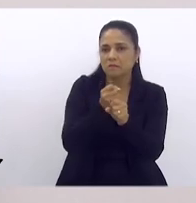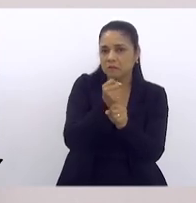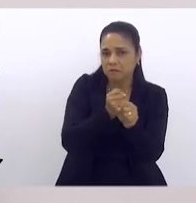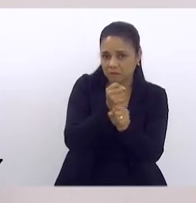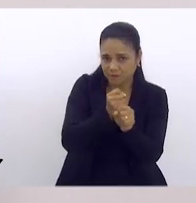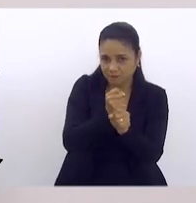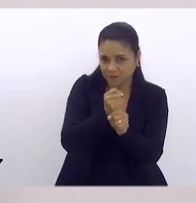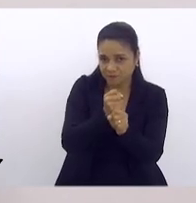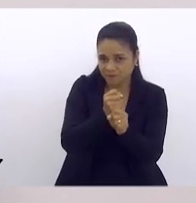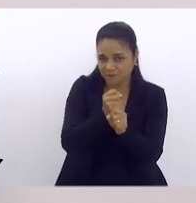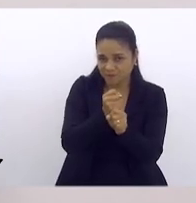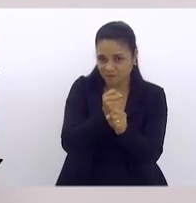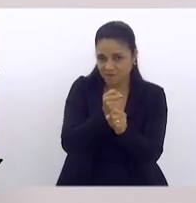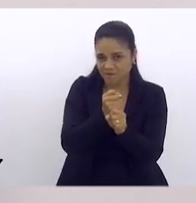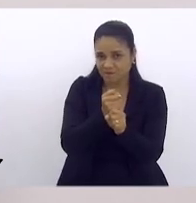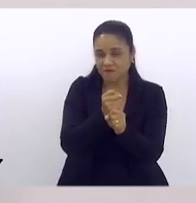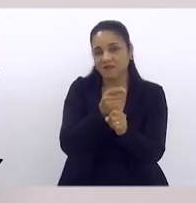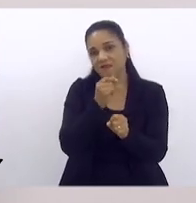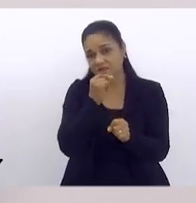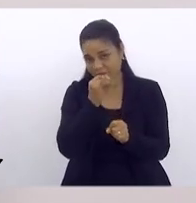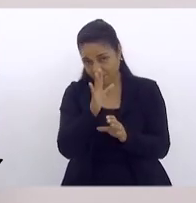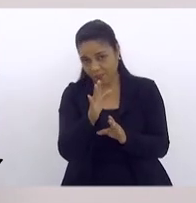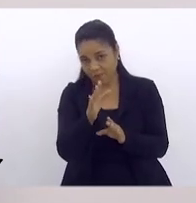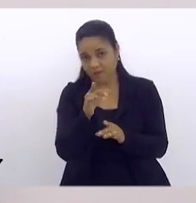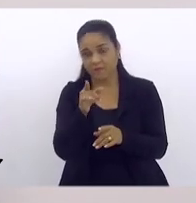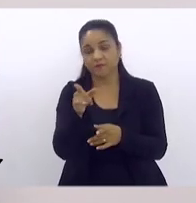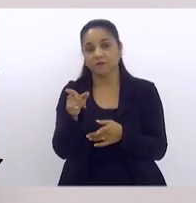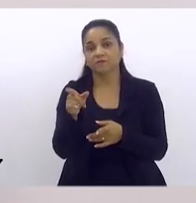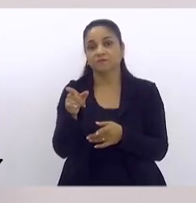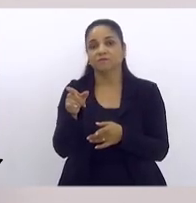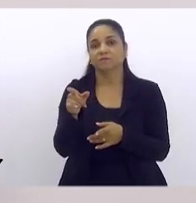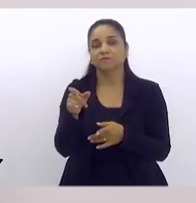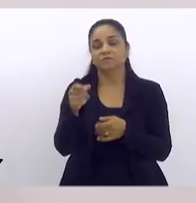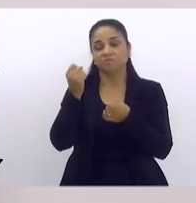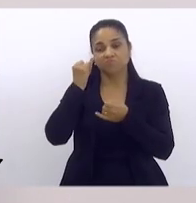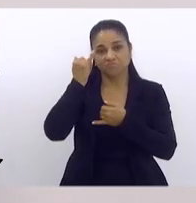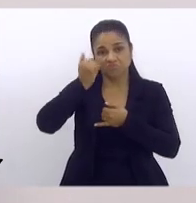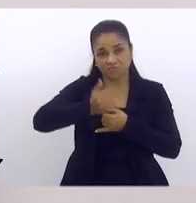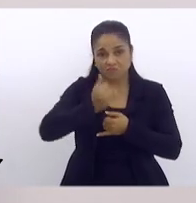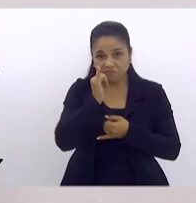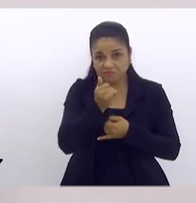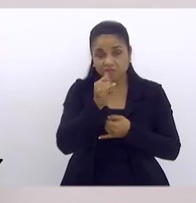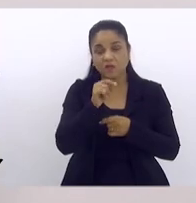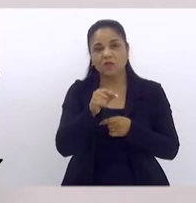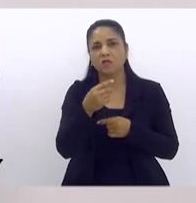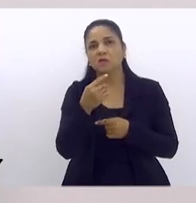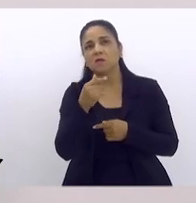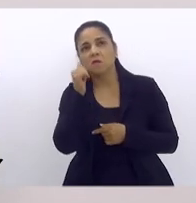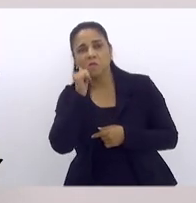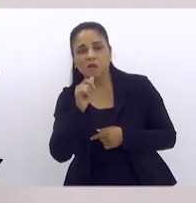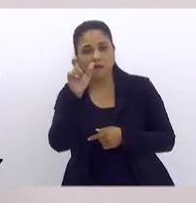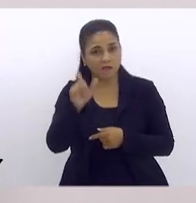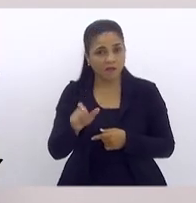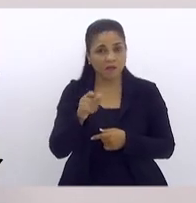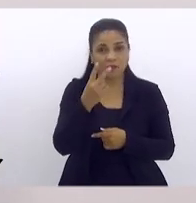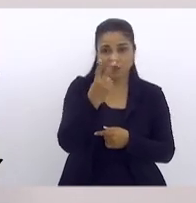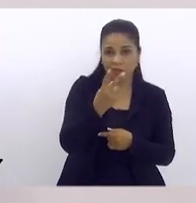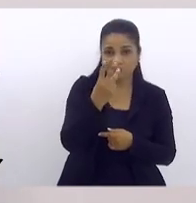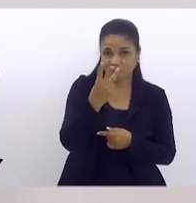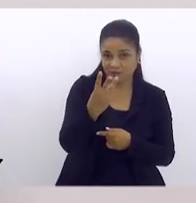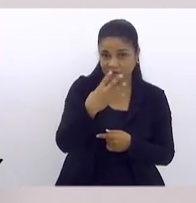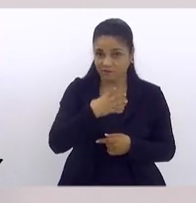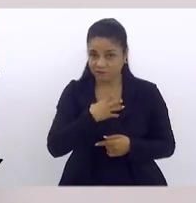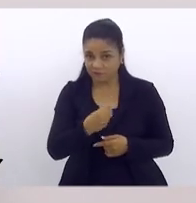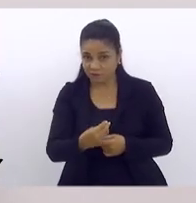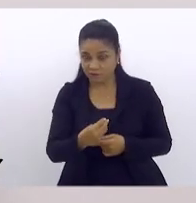senhoria falou né evidentemente que a mulher que teve duas três filhos concorrendo no mesmo